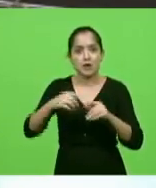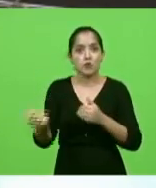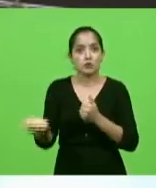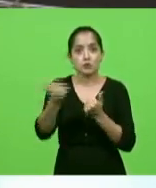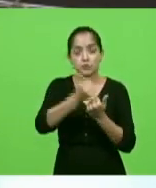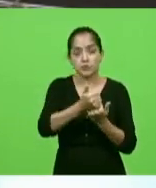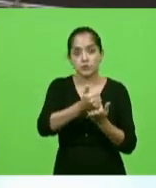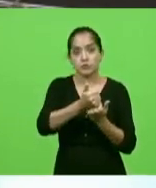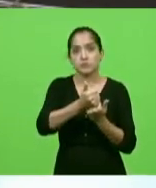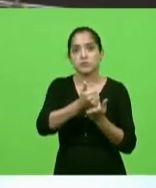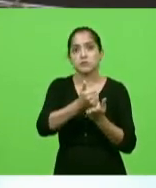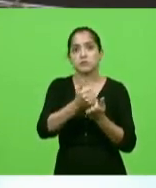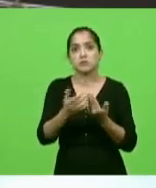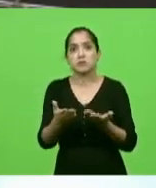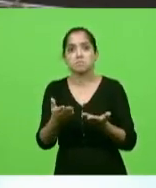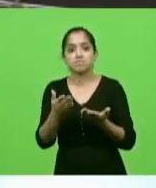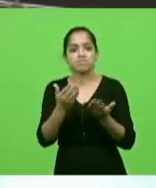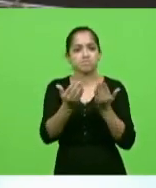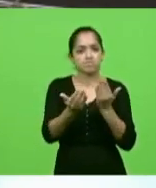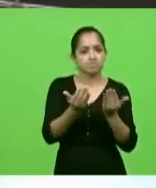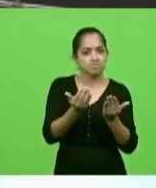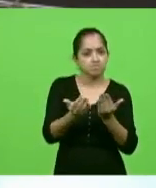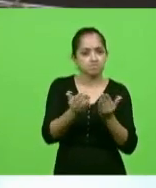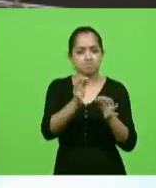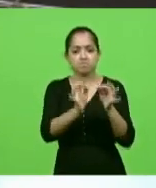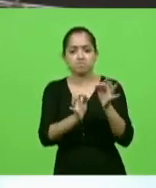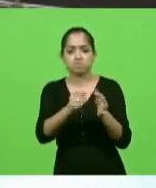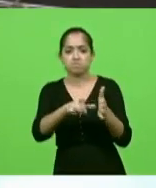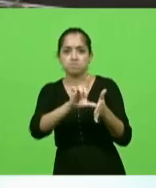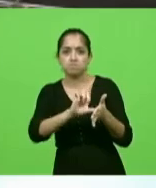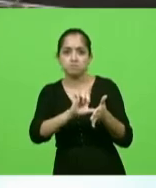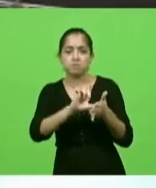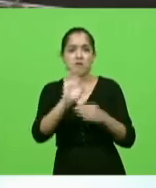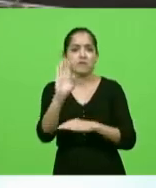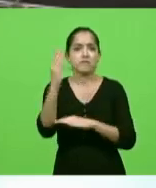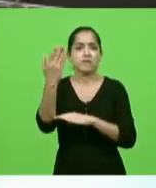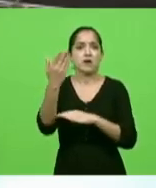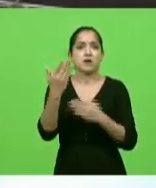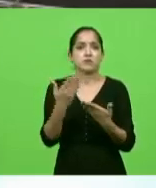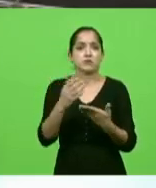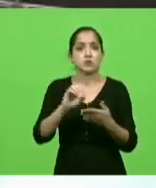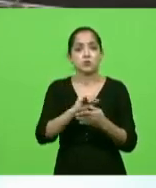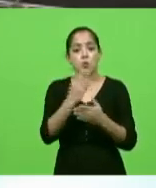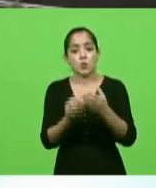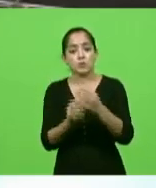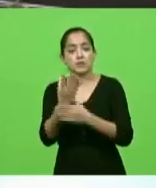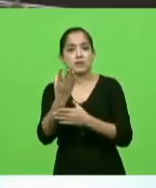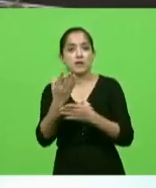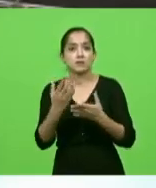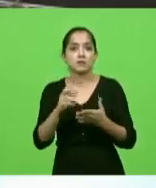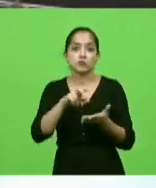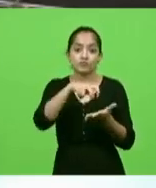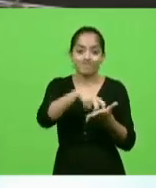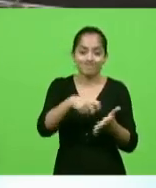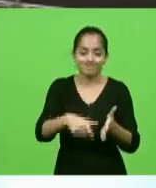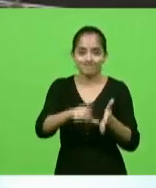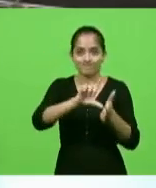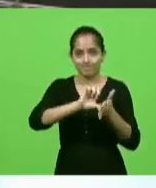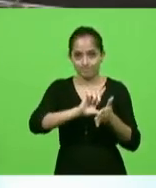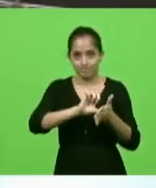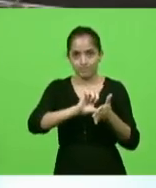substituídas por insinuações para julgamentos de ações falsas ou fabricadas e condenações